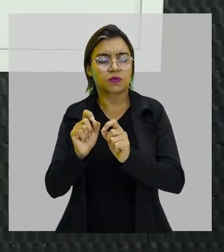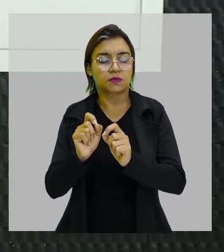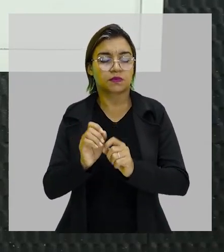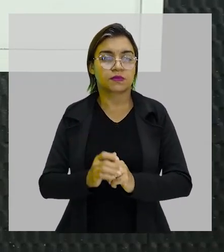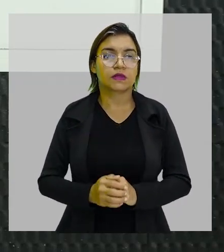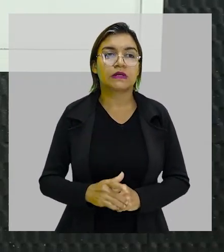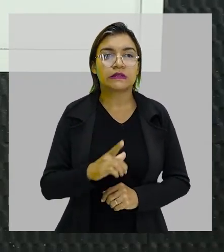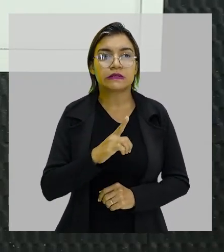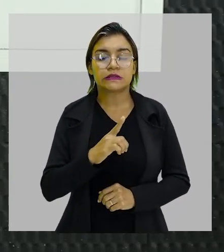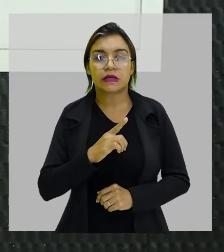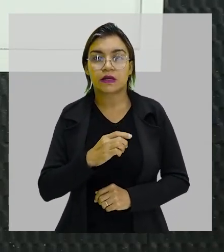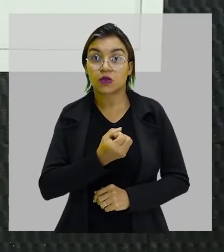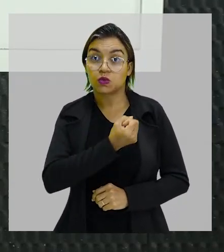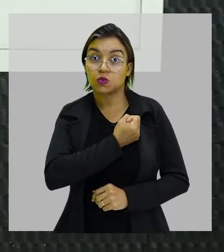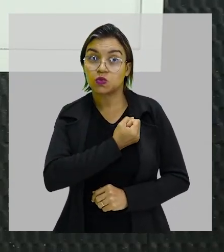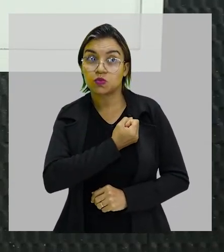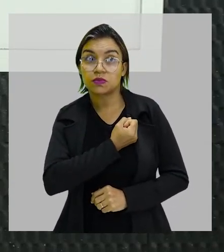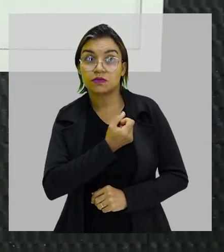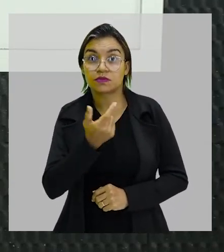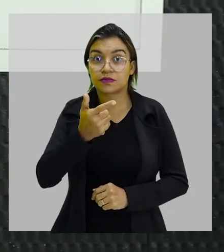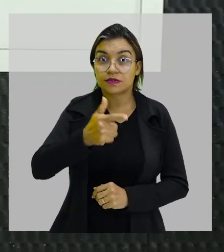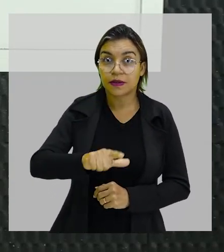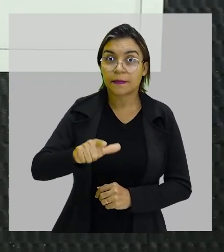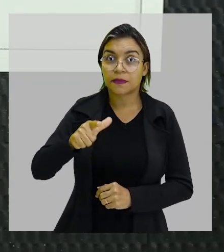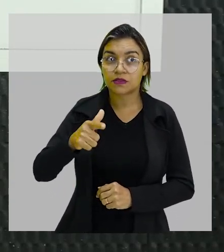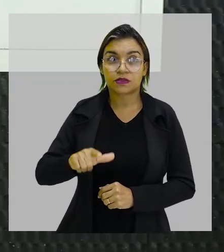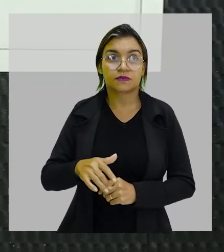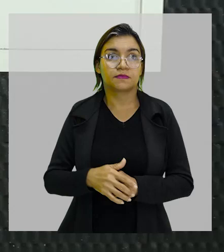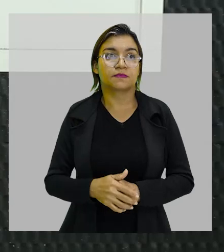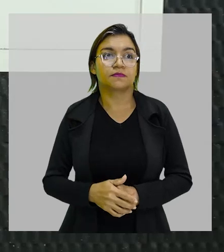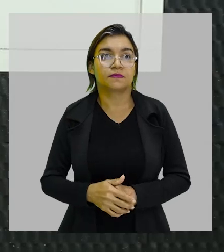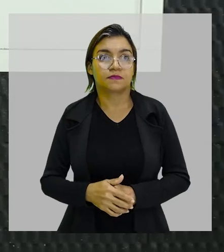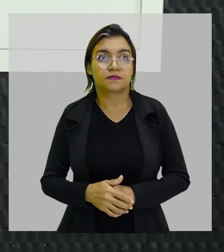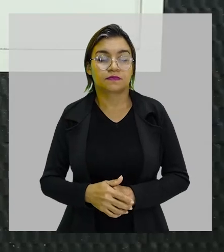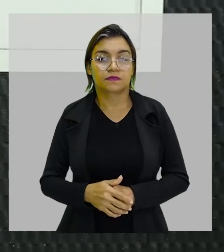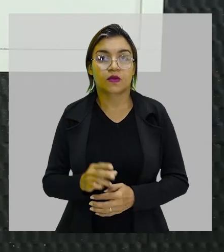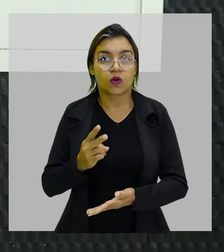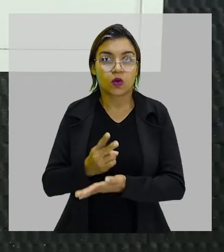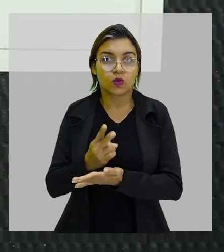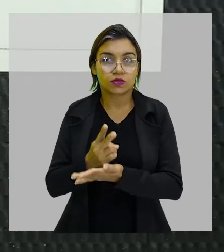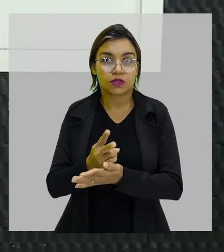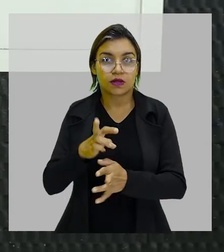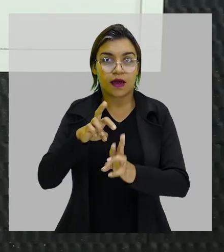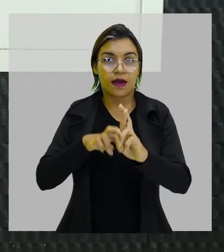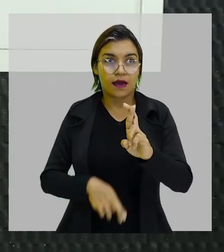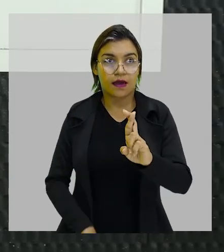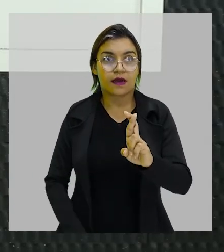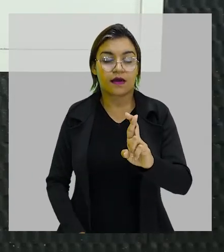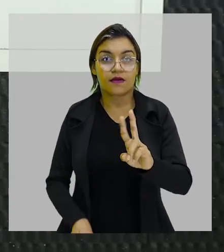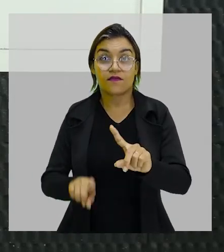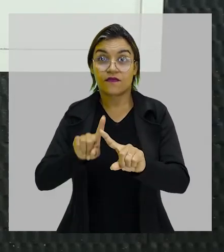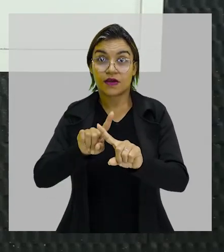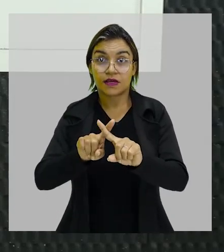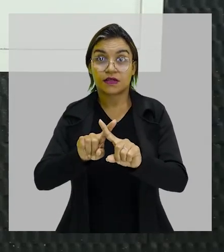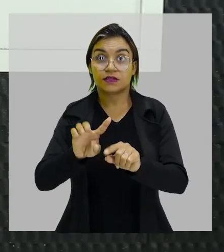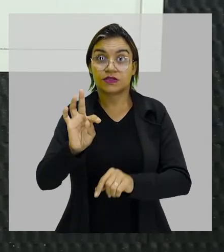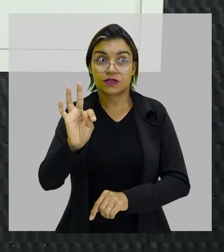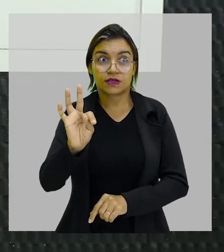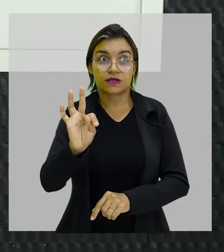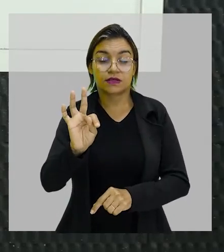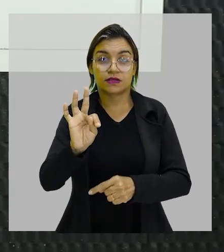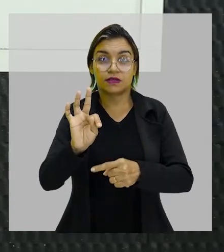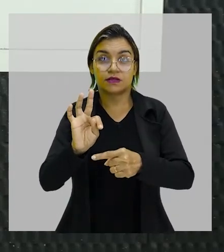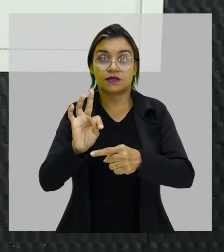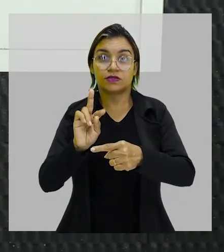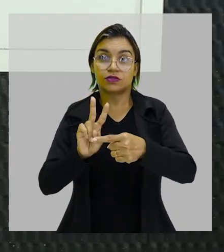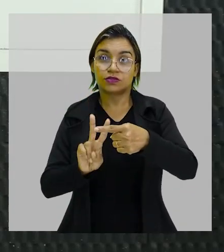termos que estão se repetindo, né? Olha aqui, ó. Constante universal vezes temperatura dividido